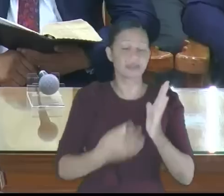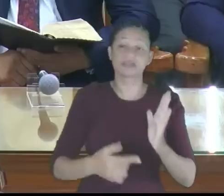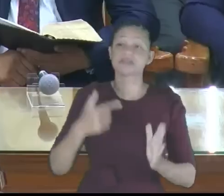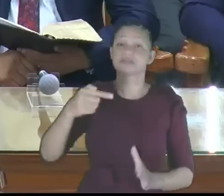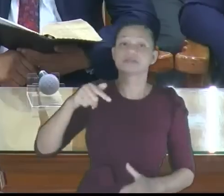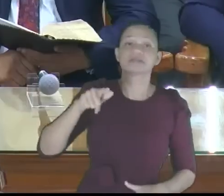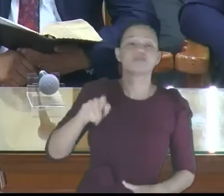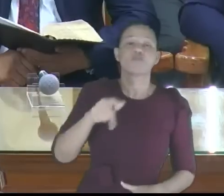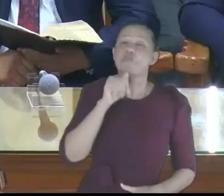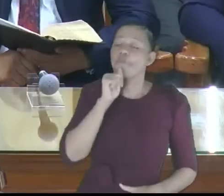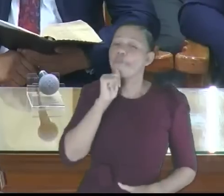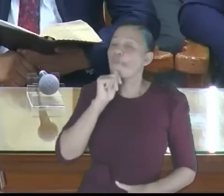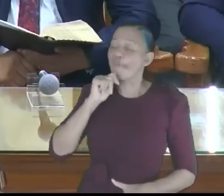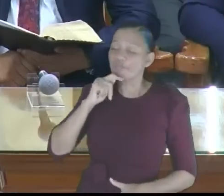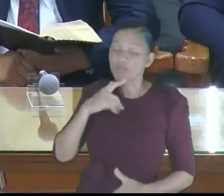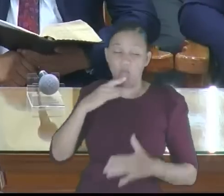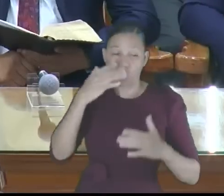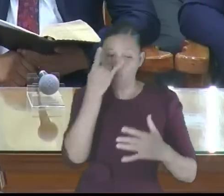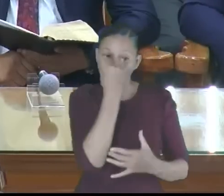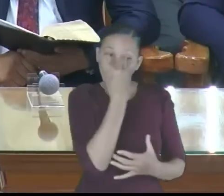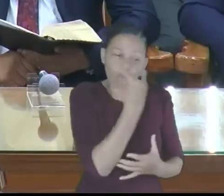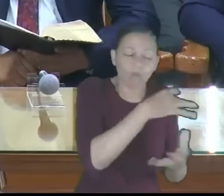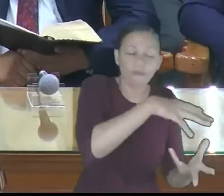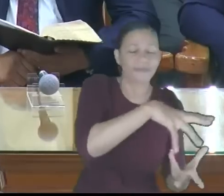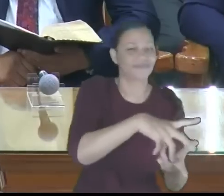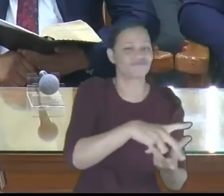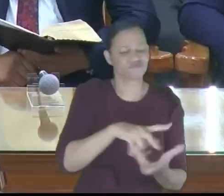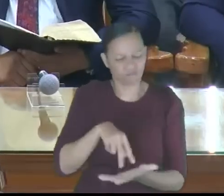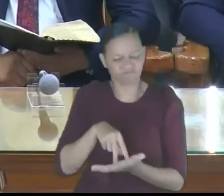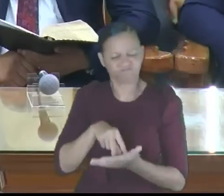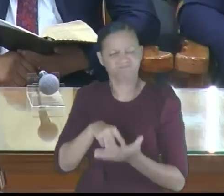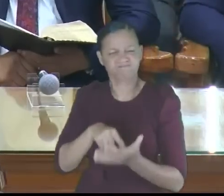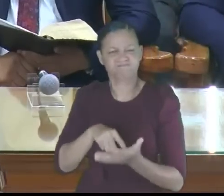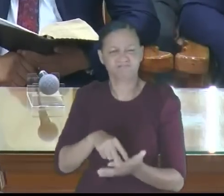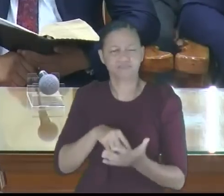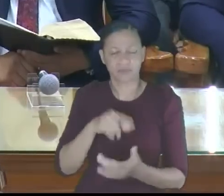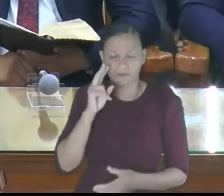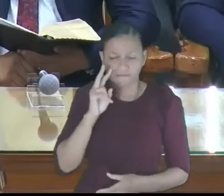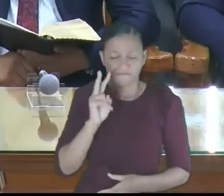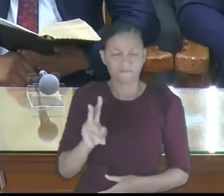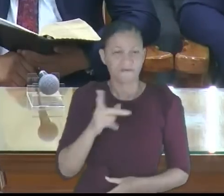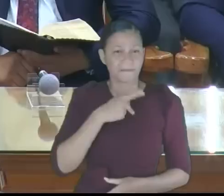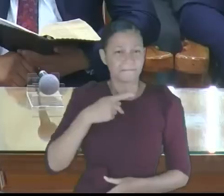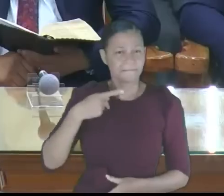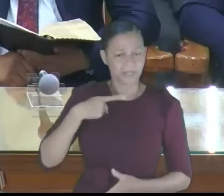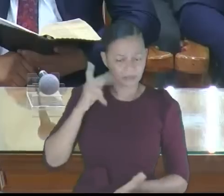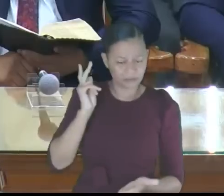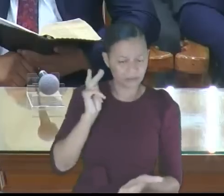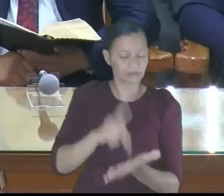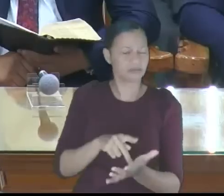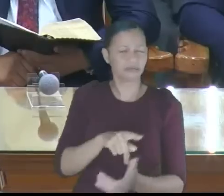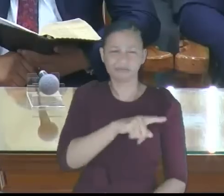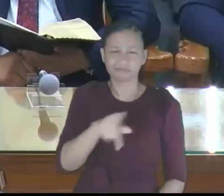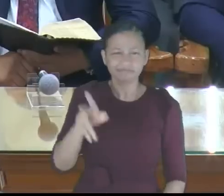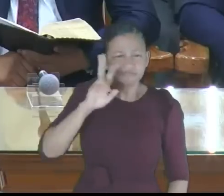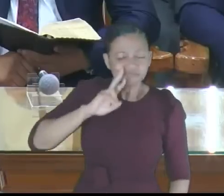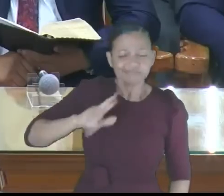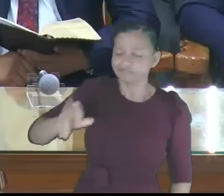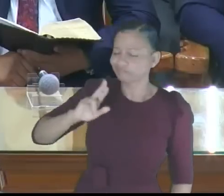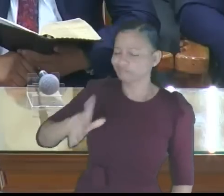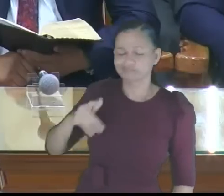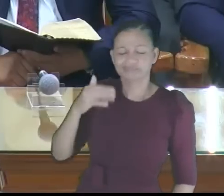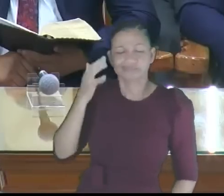não dobraram os joelhos a Baal. Quando você vê um pastor verdadeiro, você não sabe